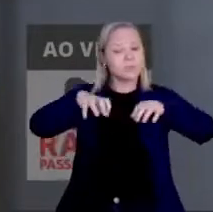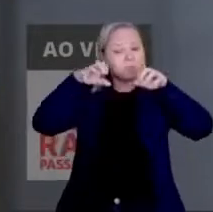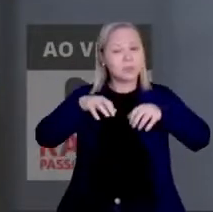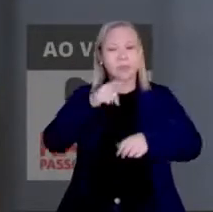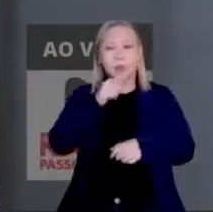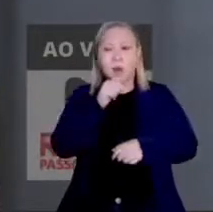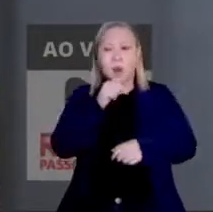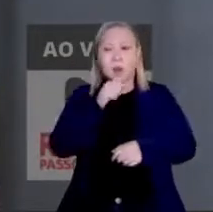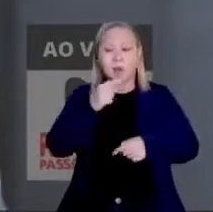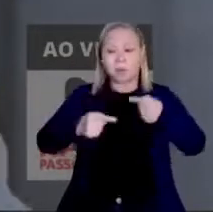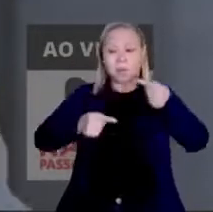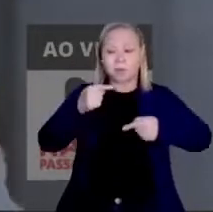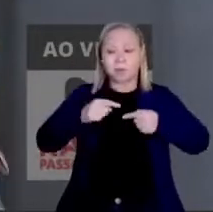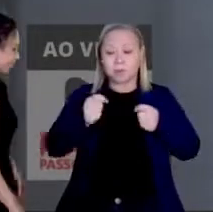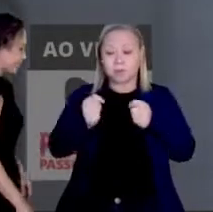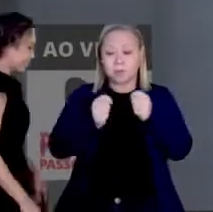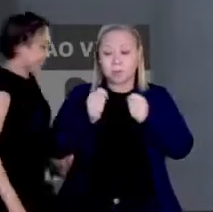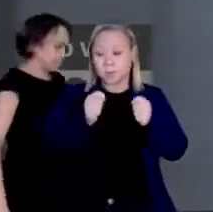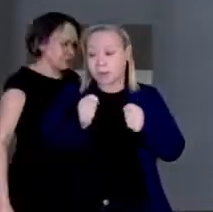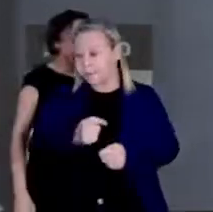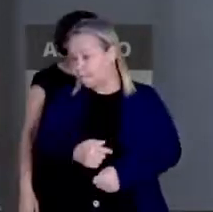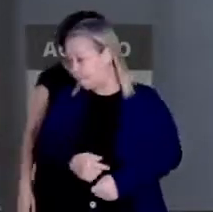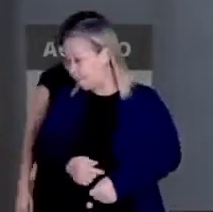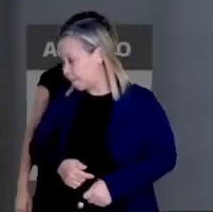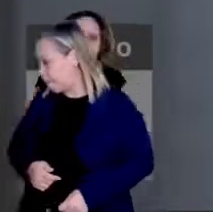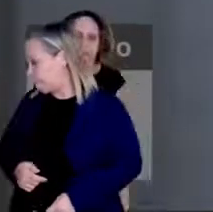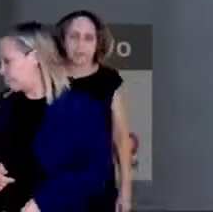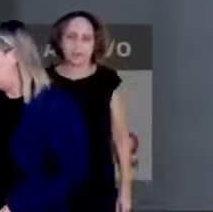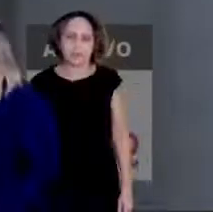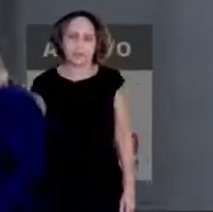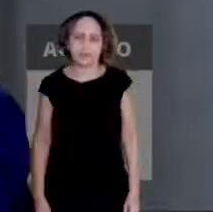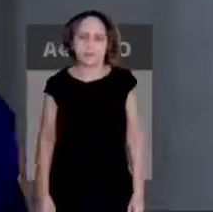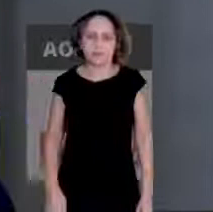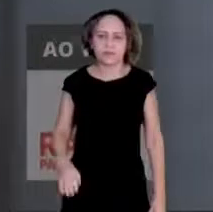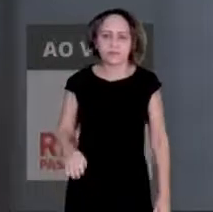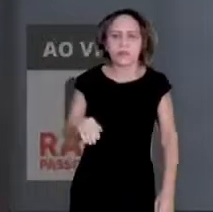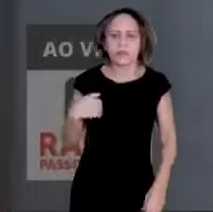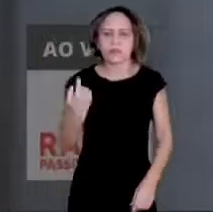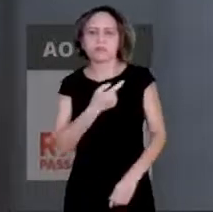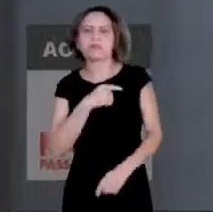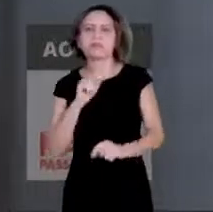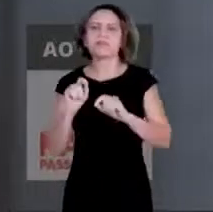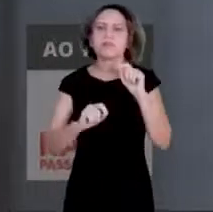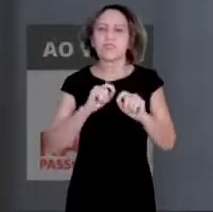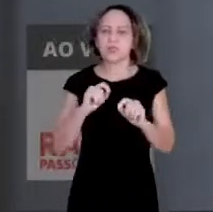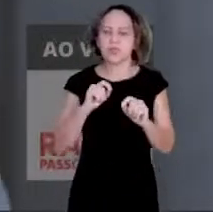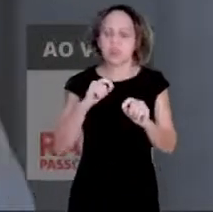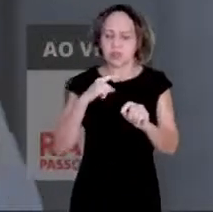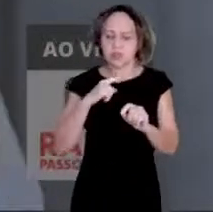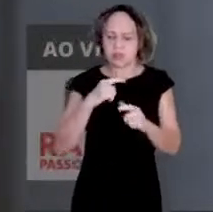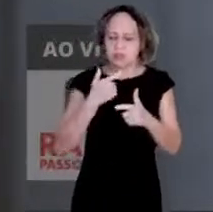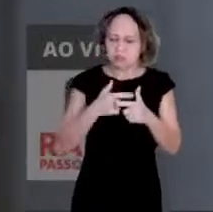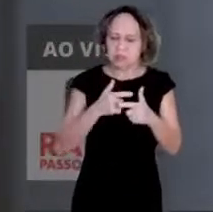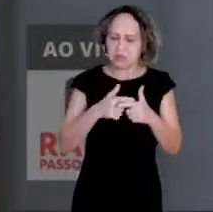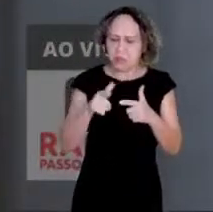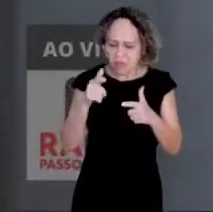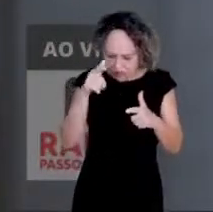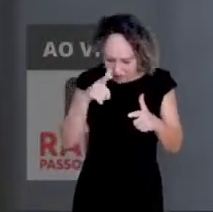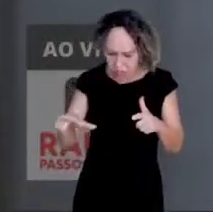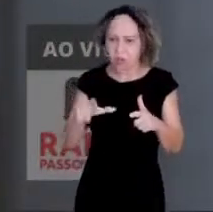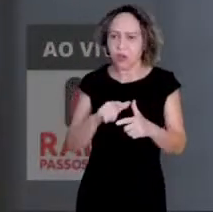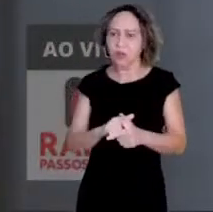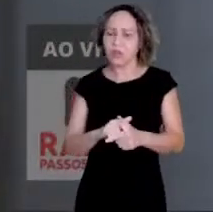coisa interessante para o povo da região, olha, vamos brigar para que seja feita. O que não dá é para a gente ficar